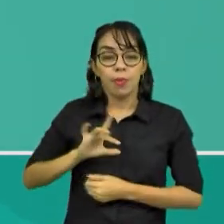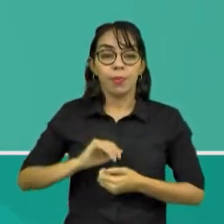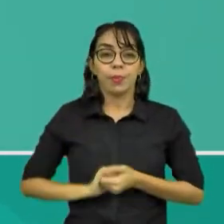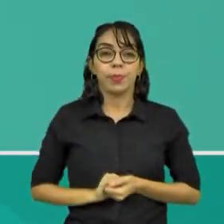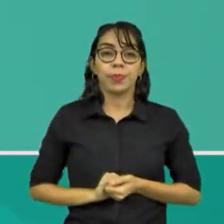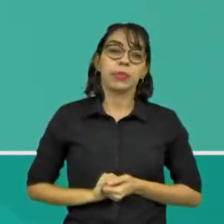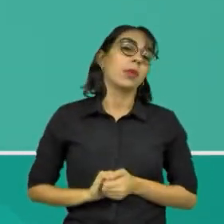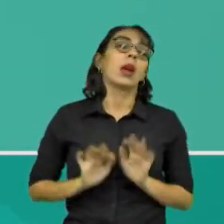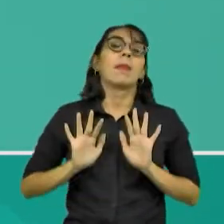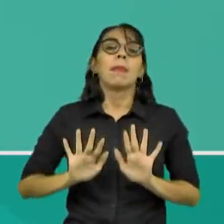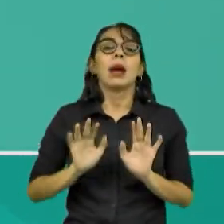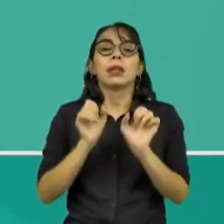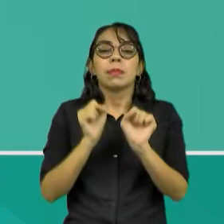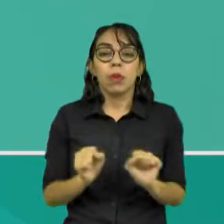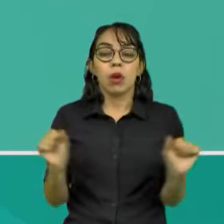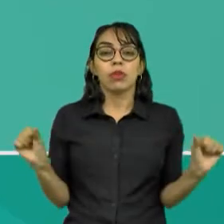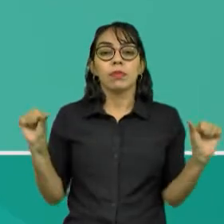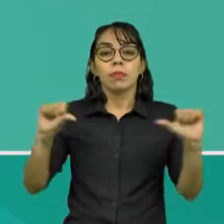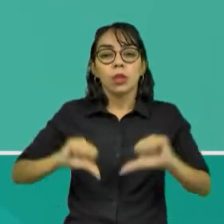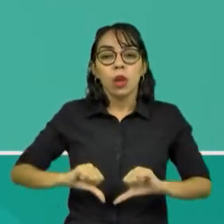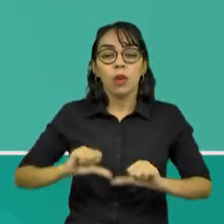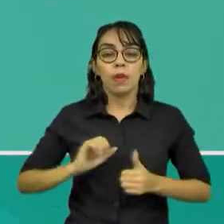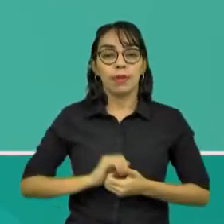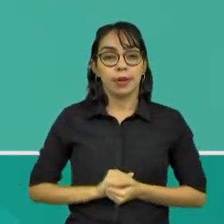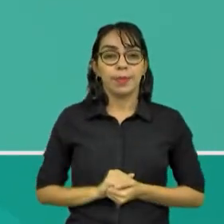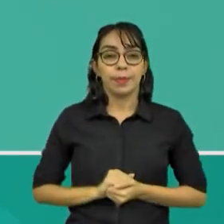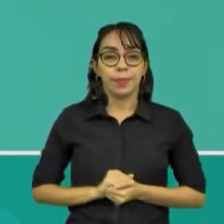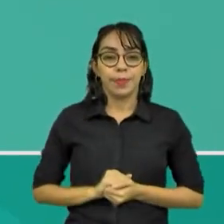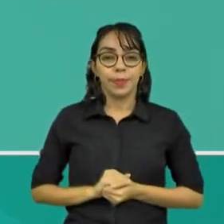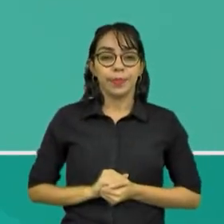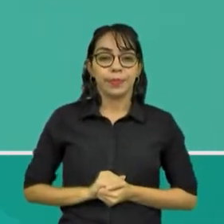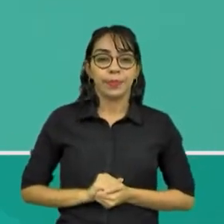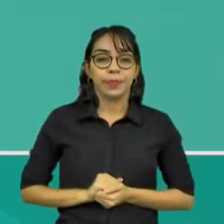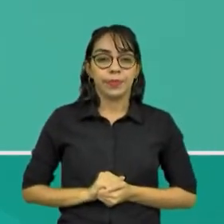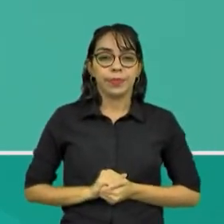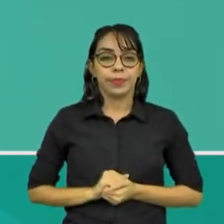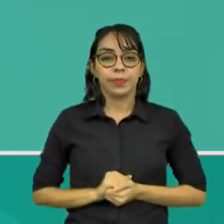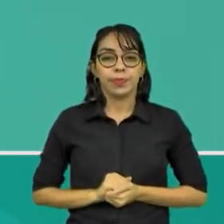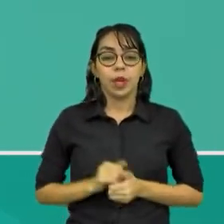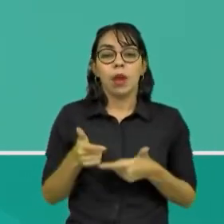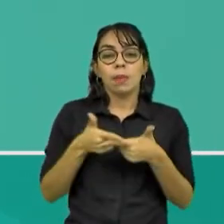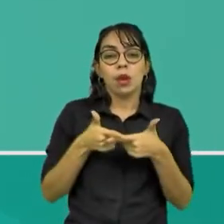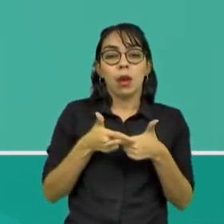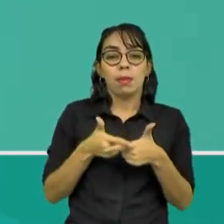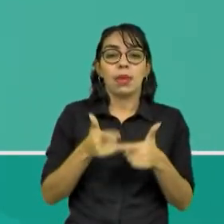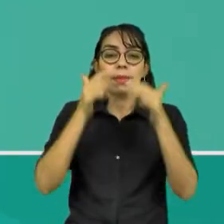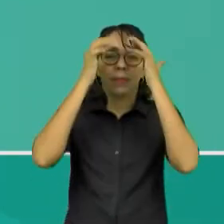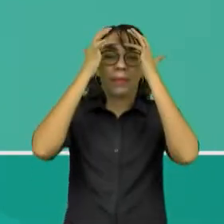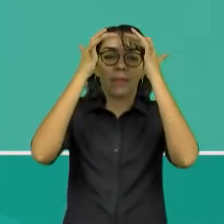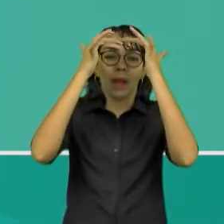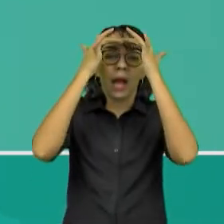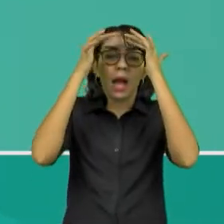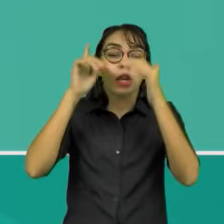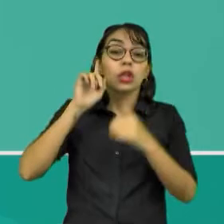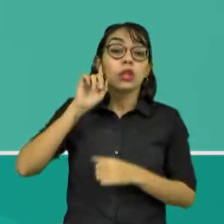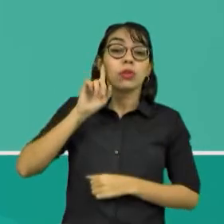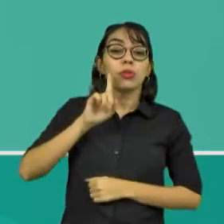pode evoluir para pneumonia, lesão cerebral, surdez, parto prematuro e até